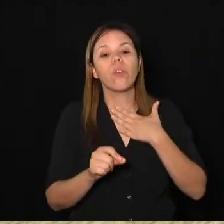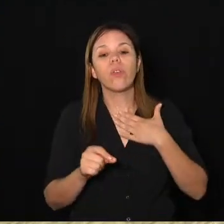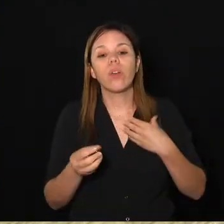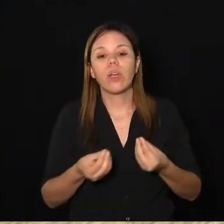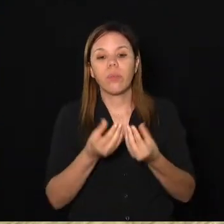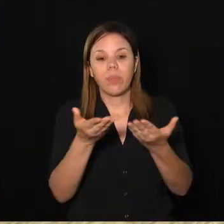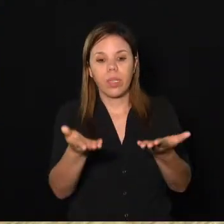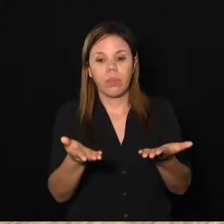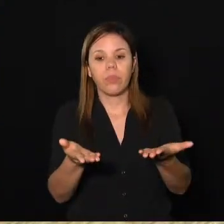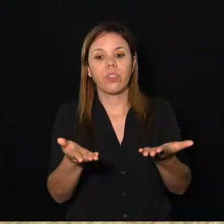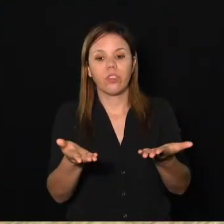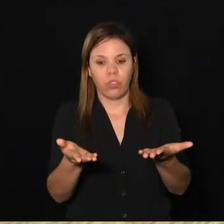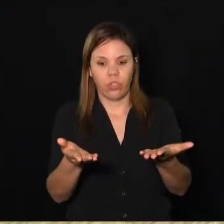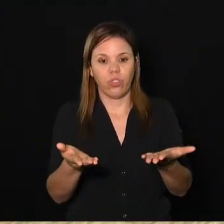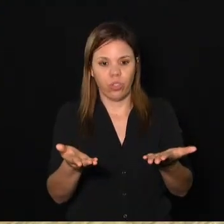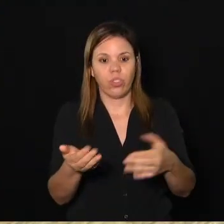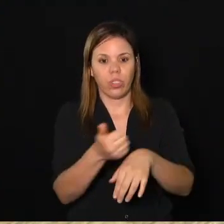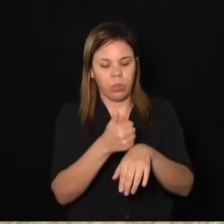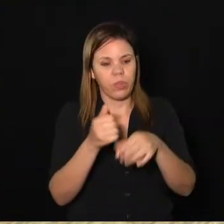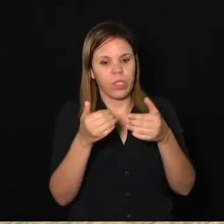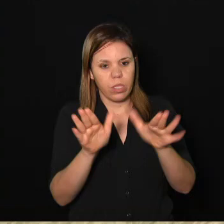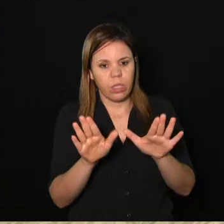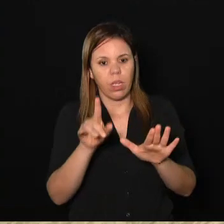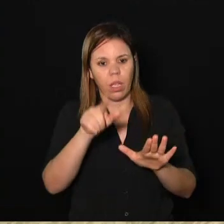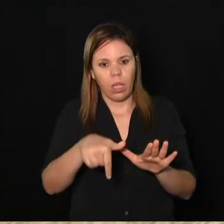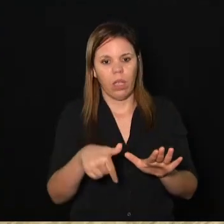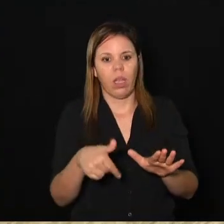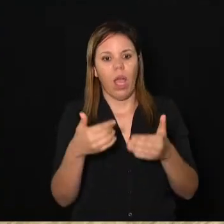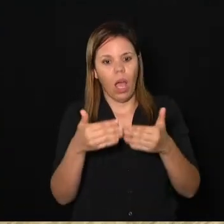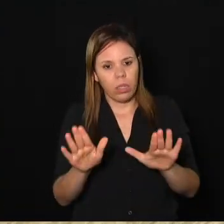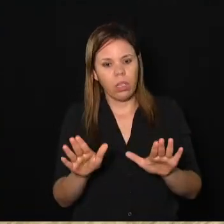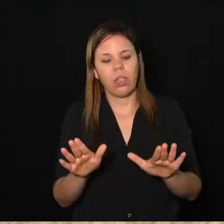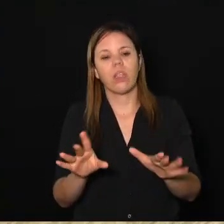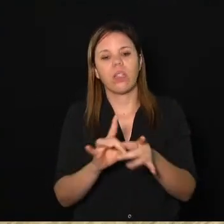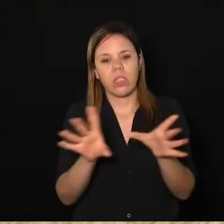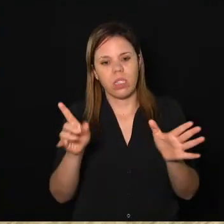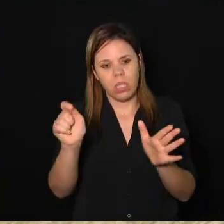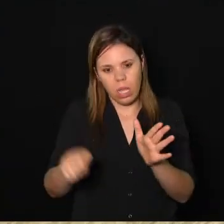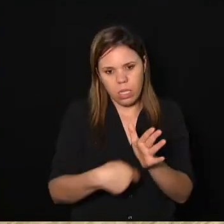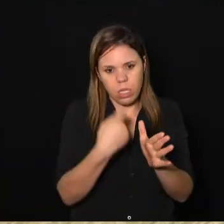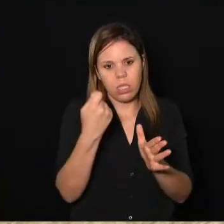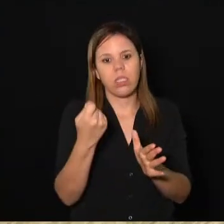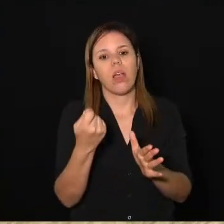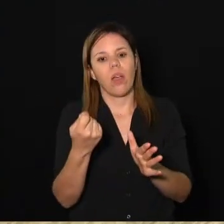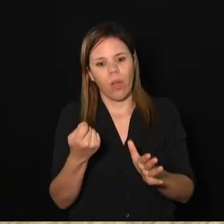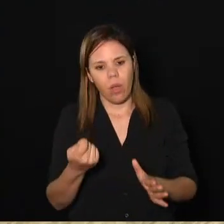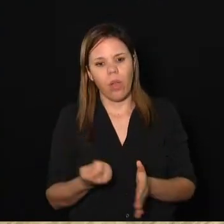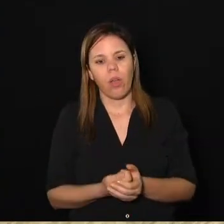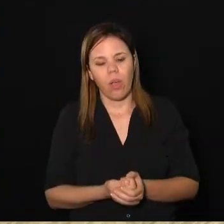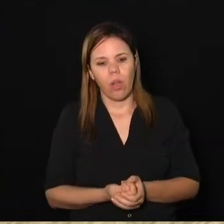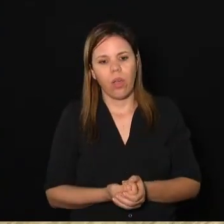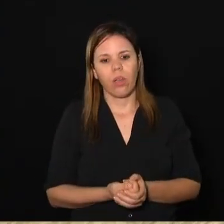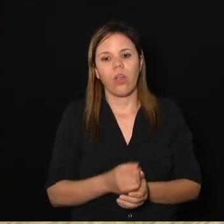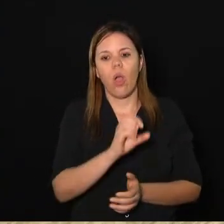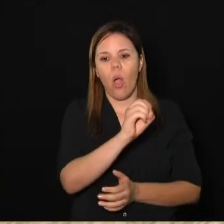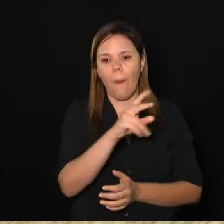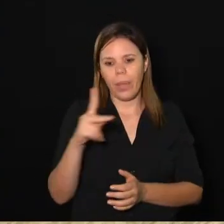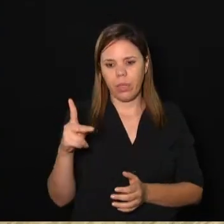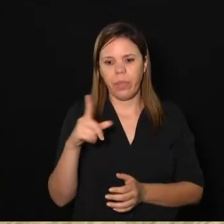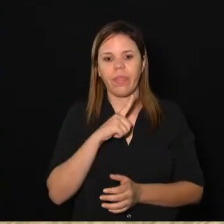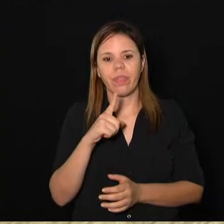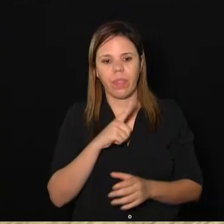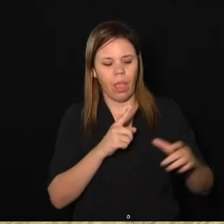o projeto diz respeito à autorização de alvarás pra que os optometristas tenham seus